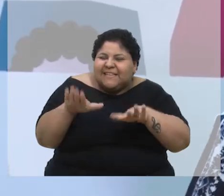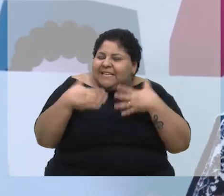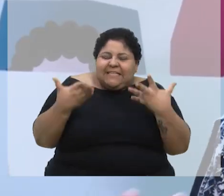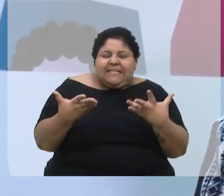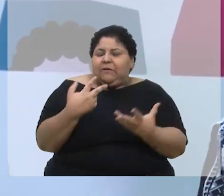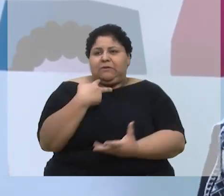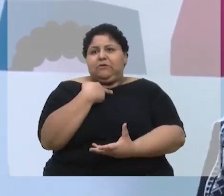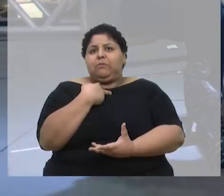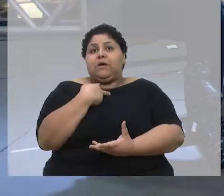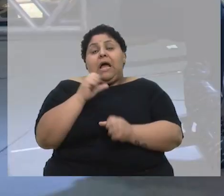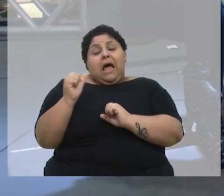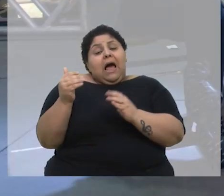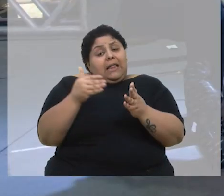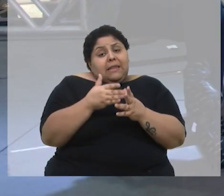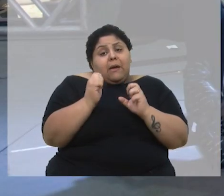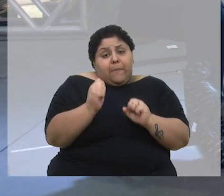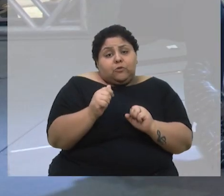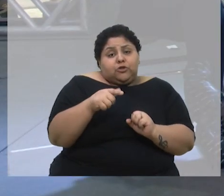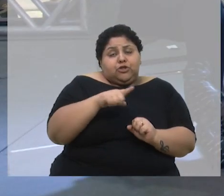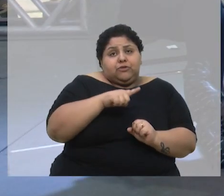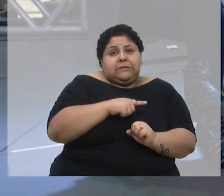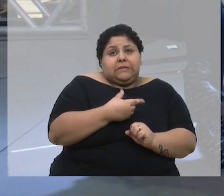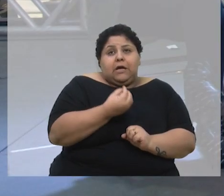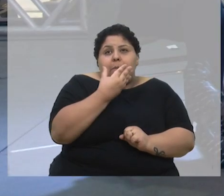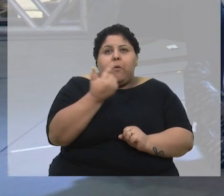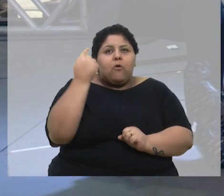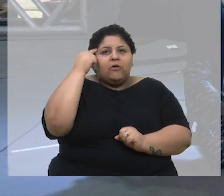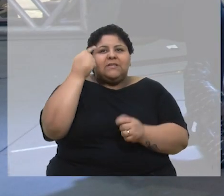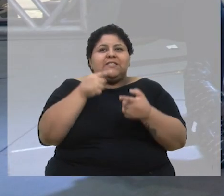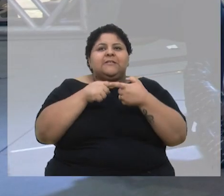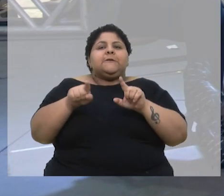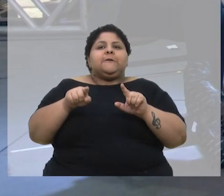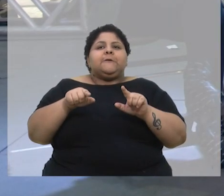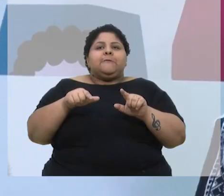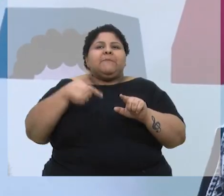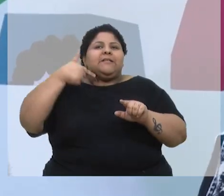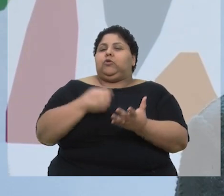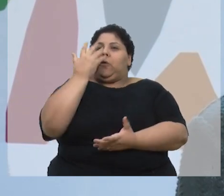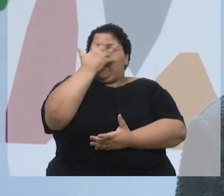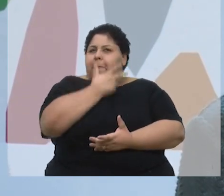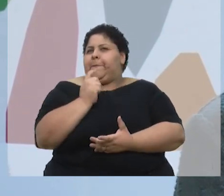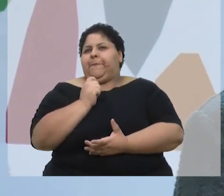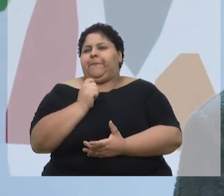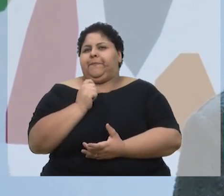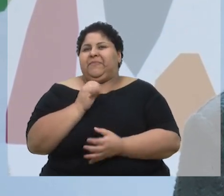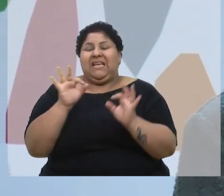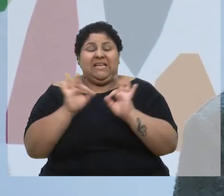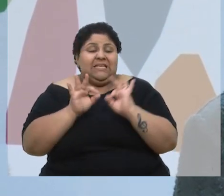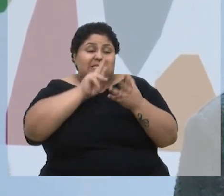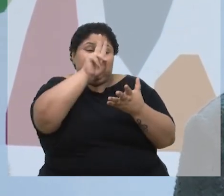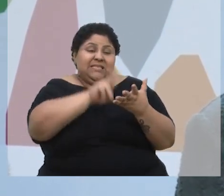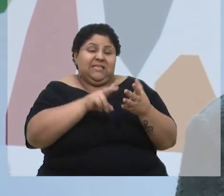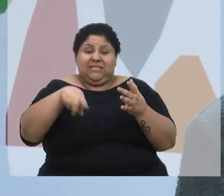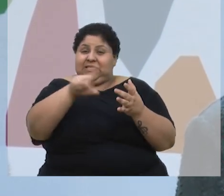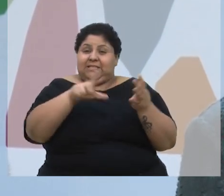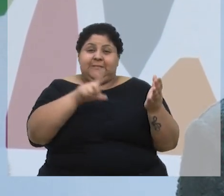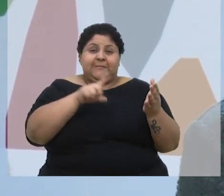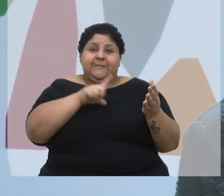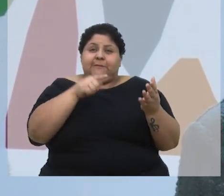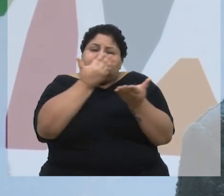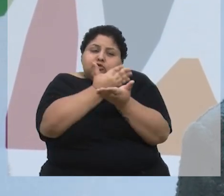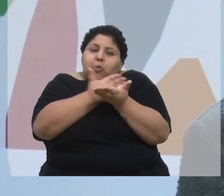de mestrado dela. Foi um trabalho assim muito rico, muito bom. E aí a gente já dava para